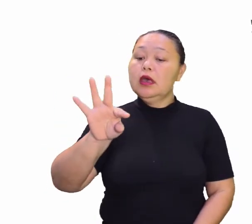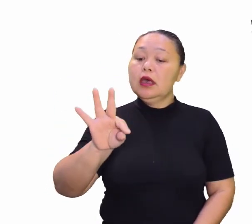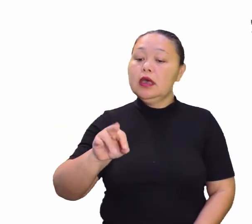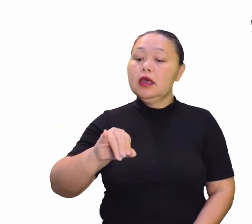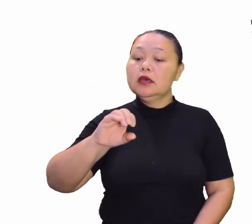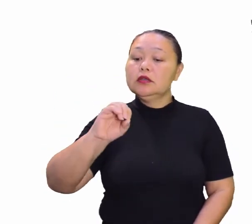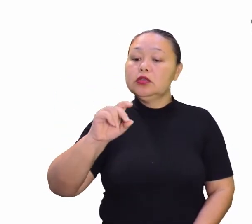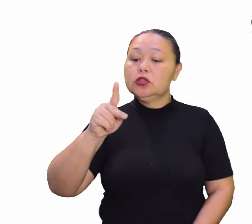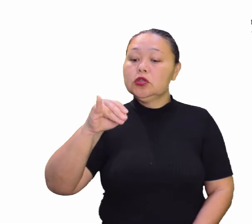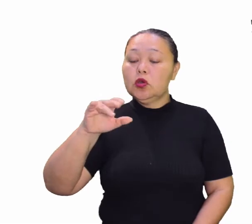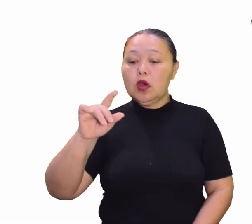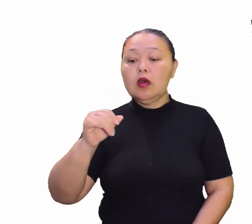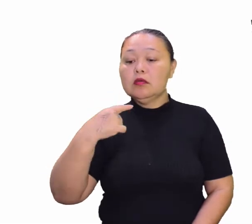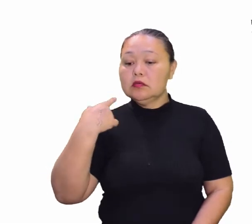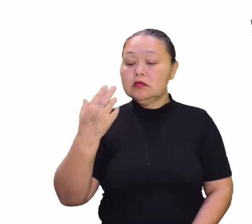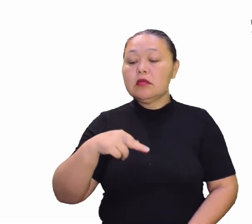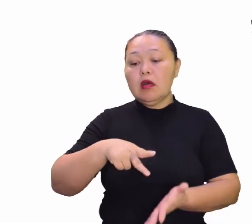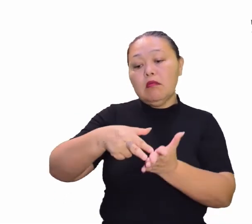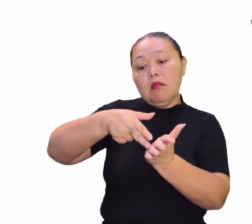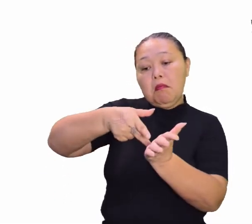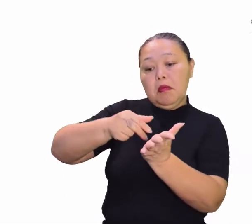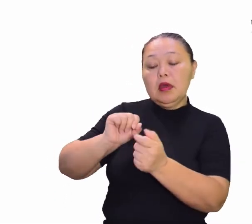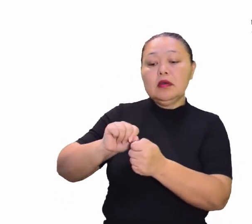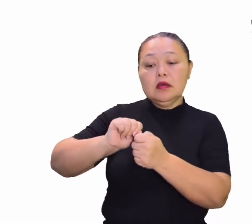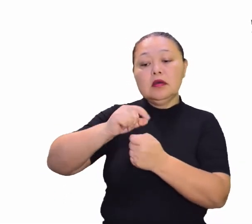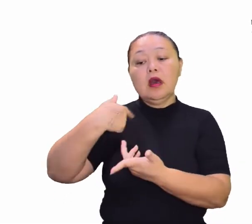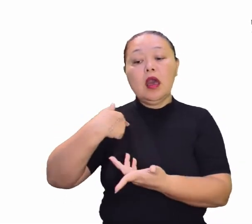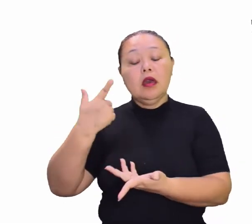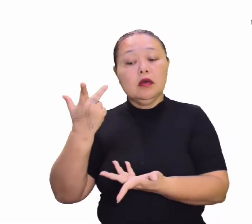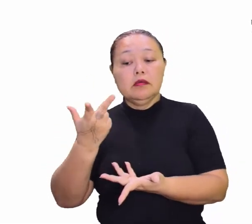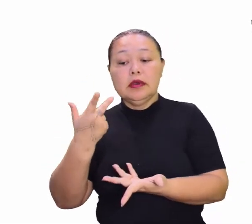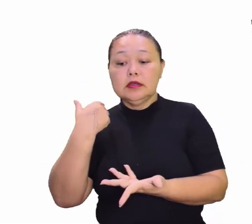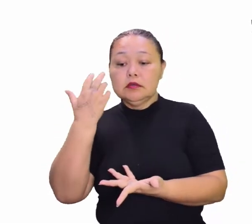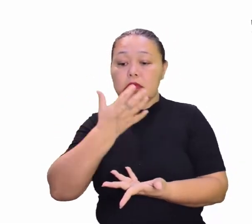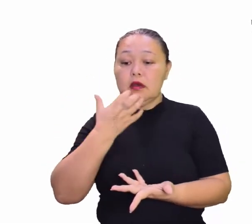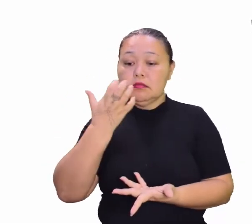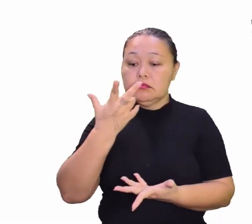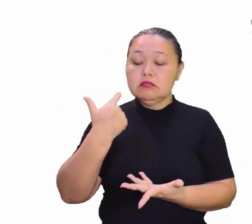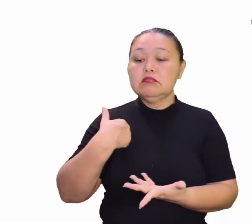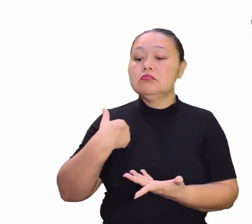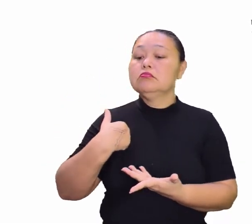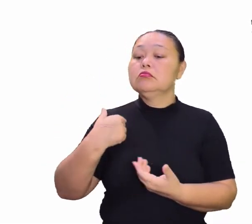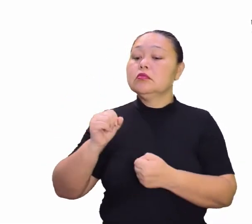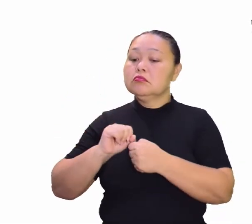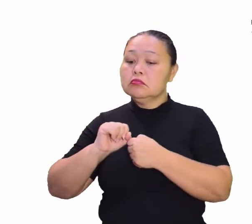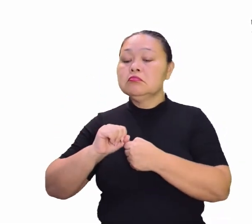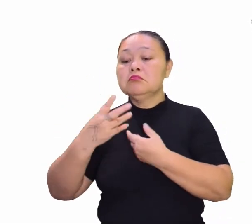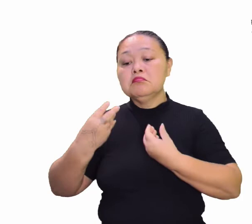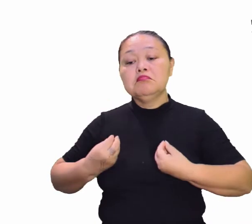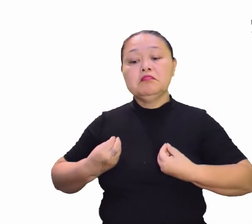Inclusive, o Michael Jackson fez uma música com um monte de cantores internacionais para mandar dinheiro lá para a